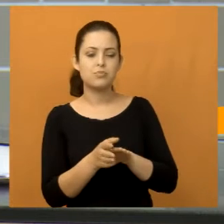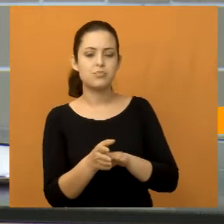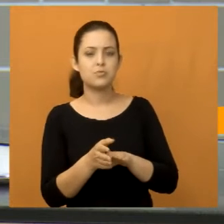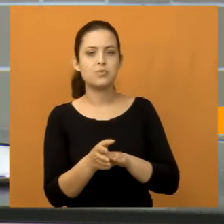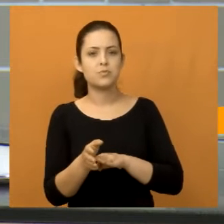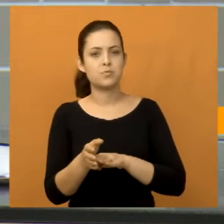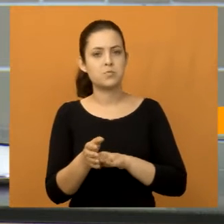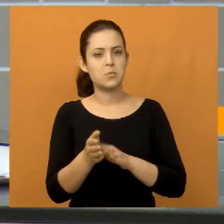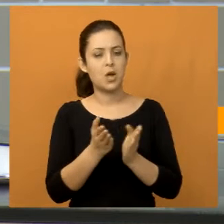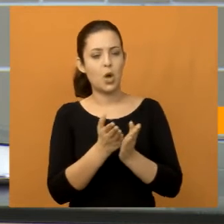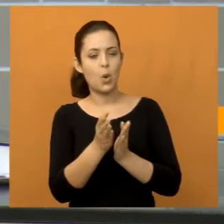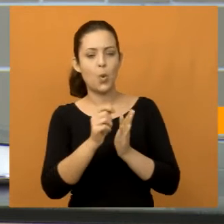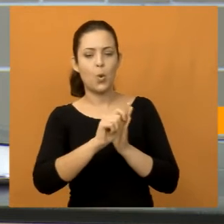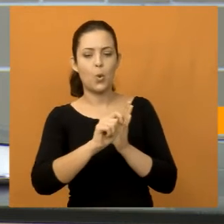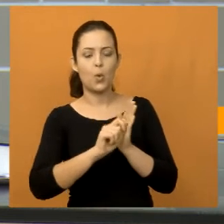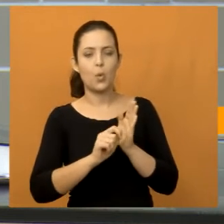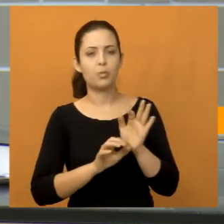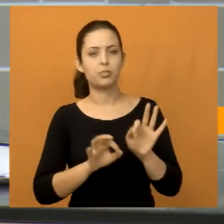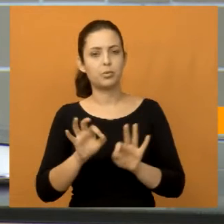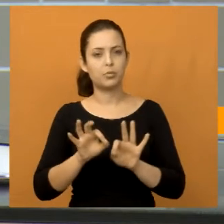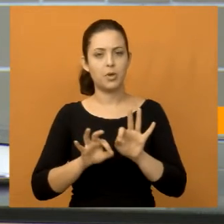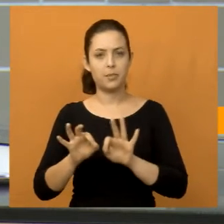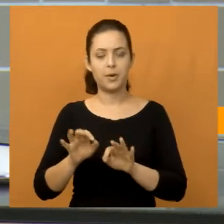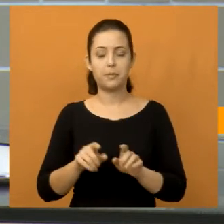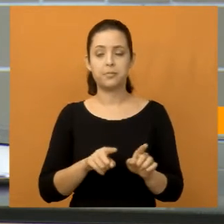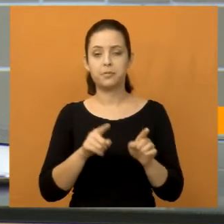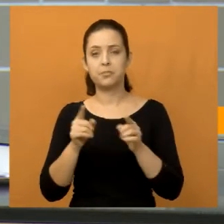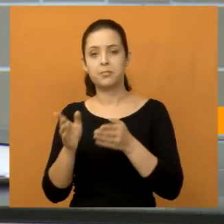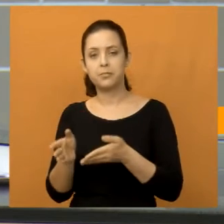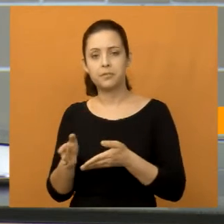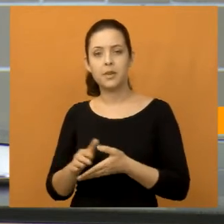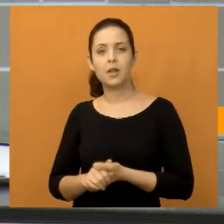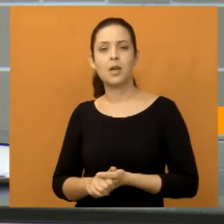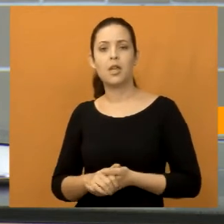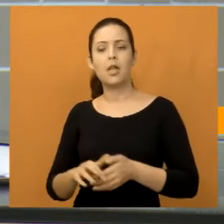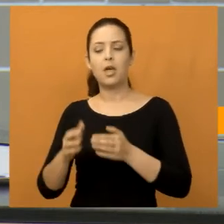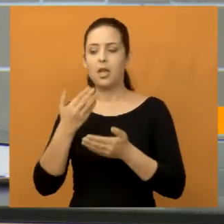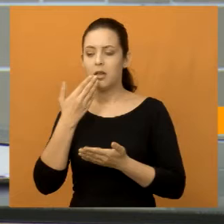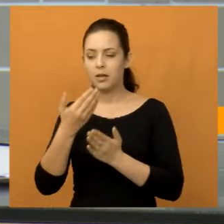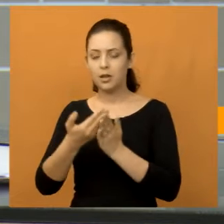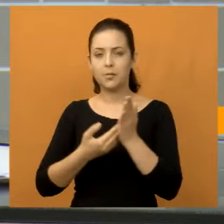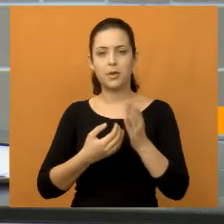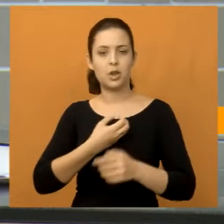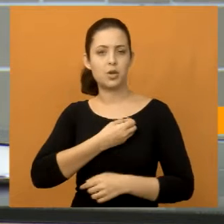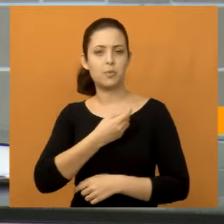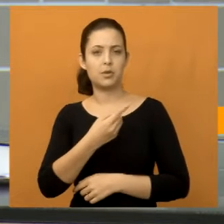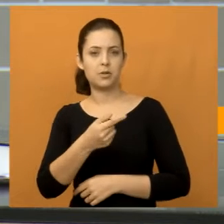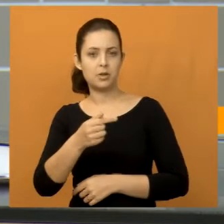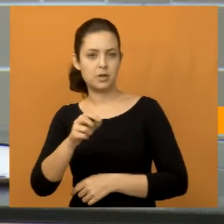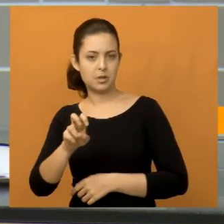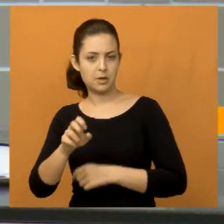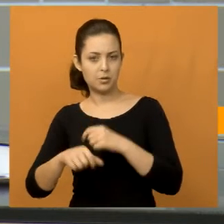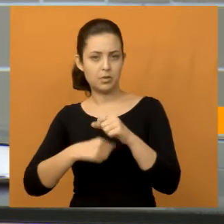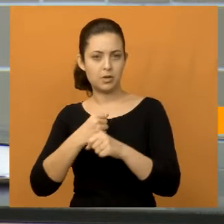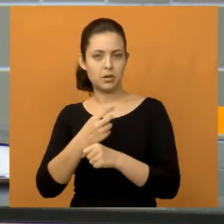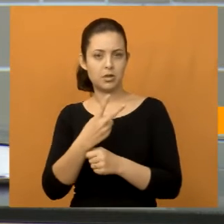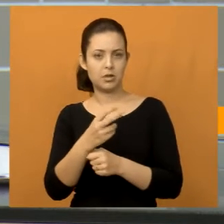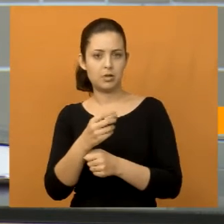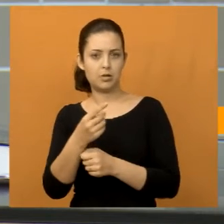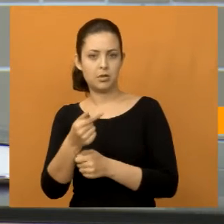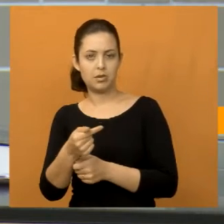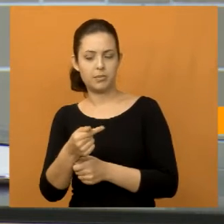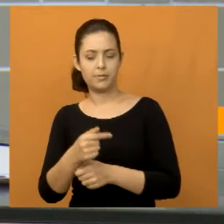medidas corretivas. Outro sim, as respostas ao requerimento número 175 de